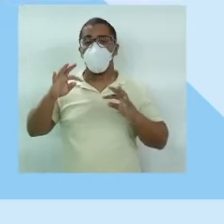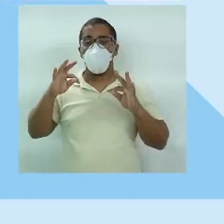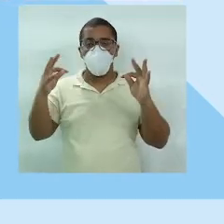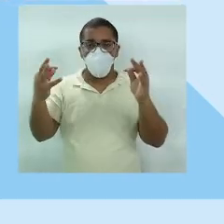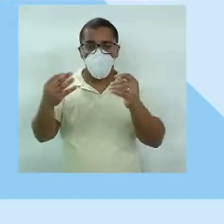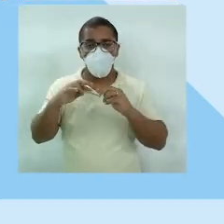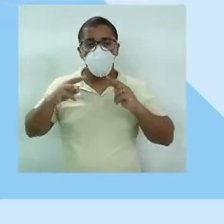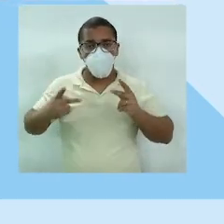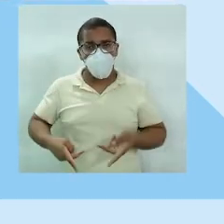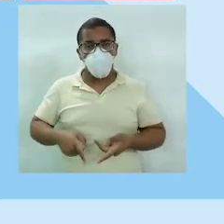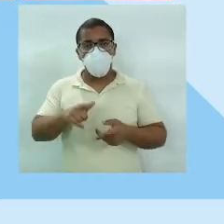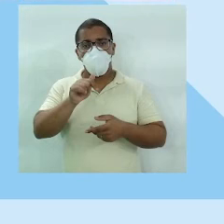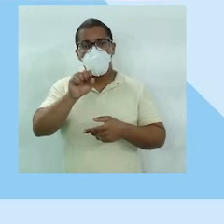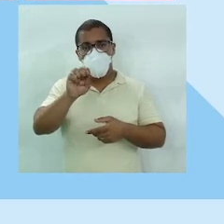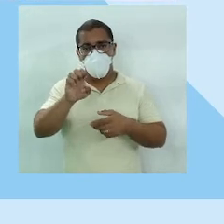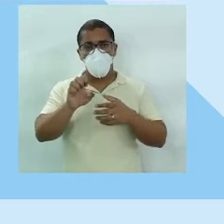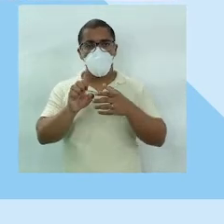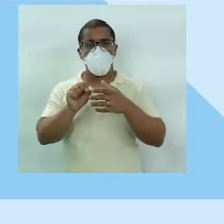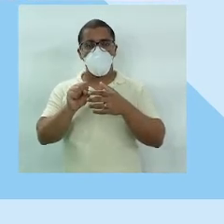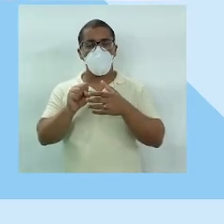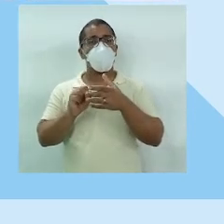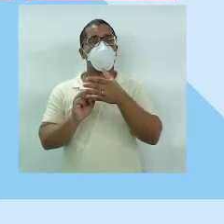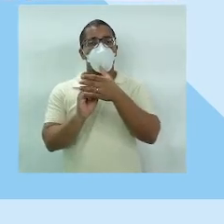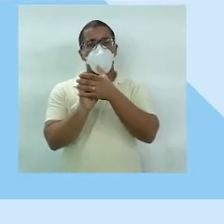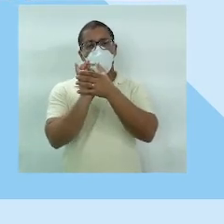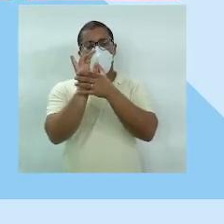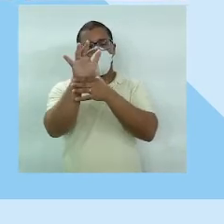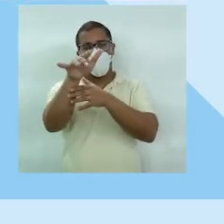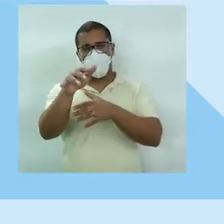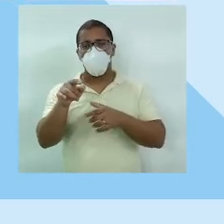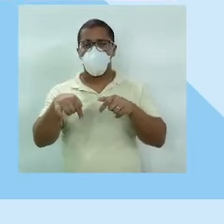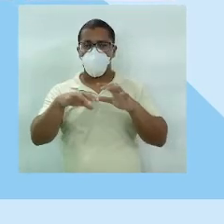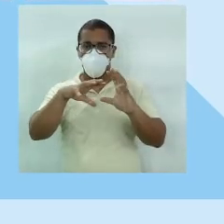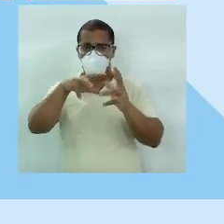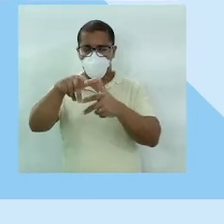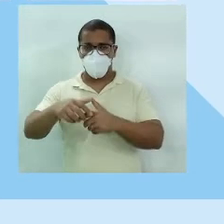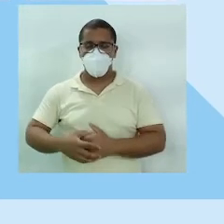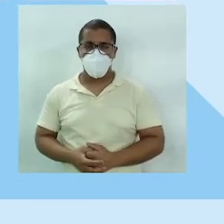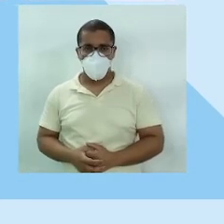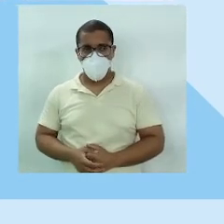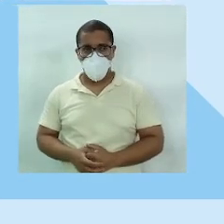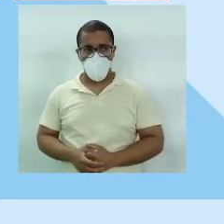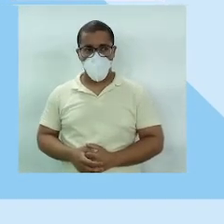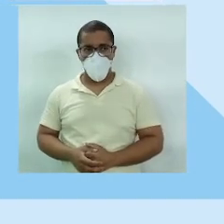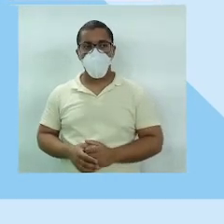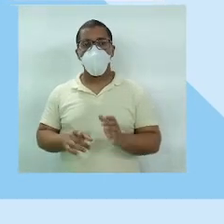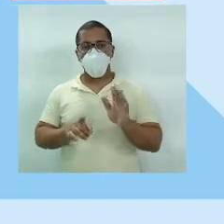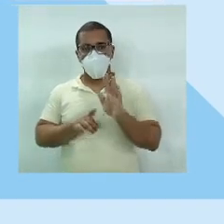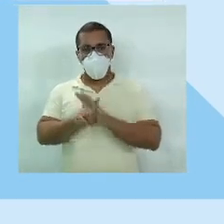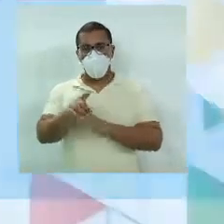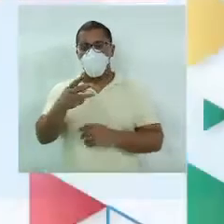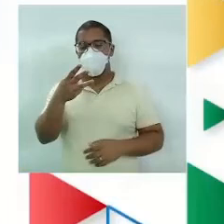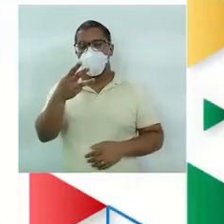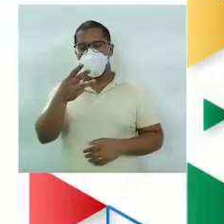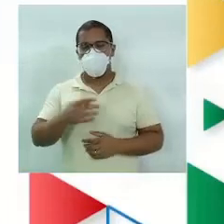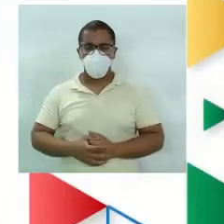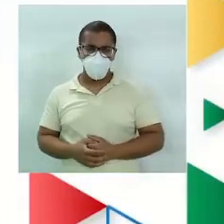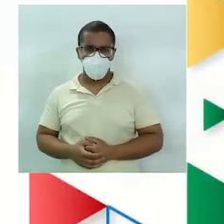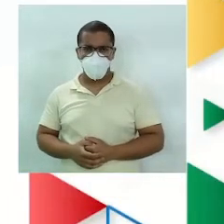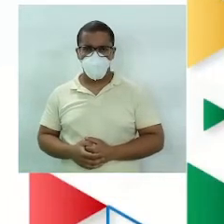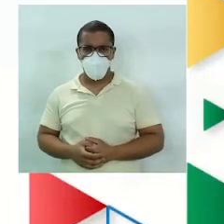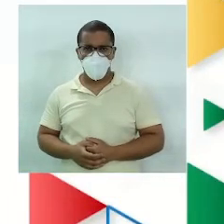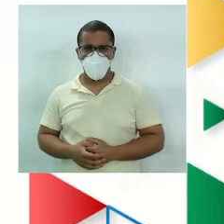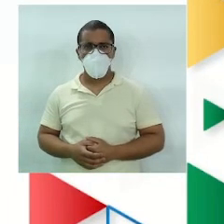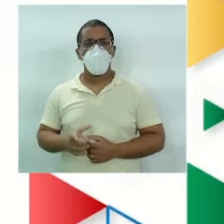né? Pela emissão de gases na atmosfera. Tá certo? Vamos para a próxima questão. Questão 3.